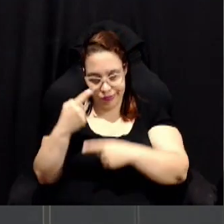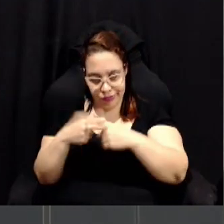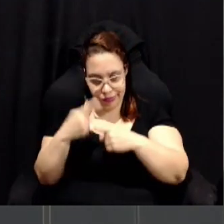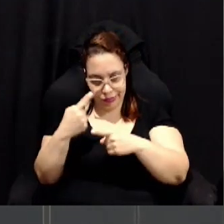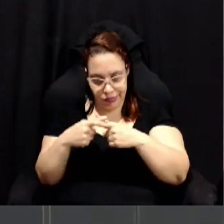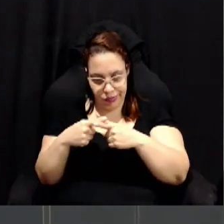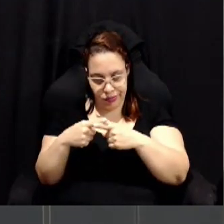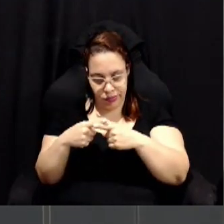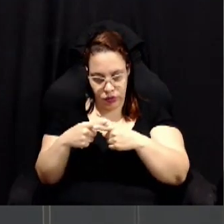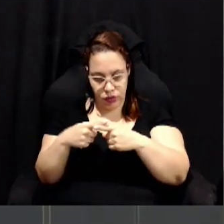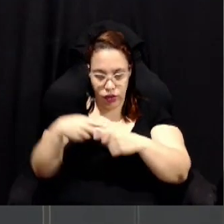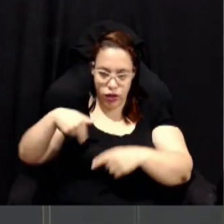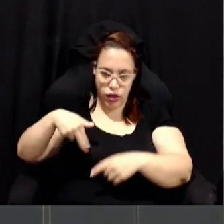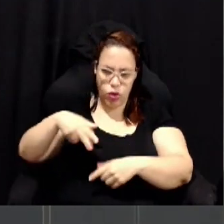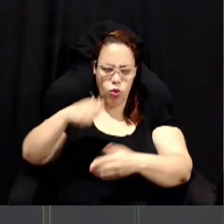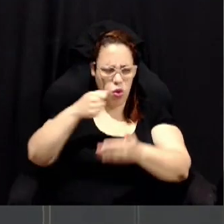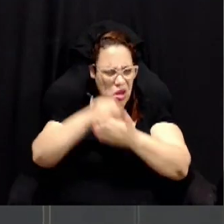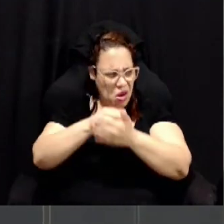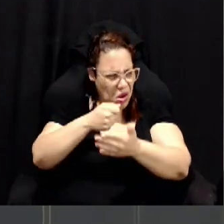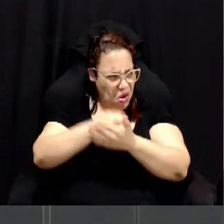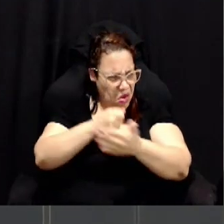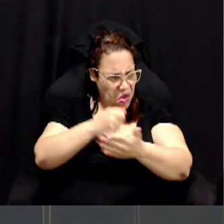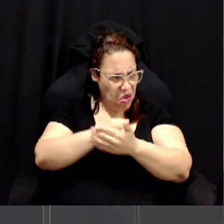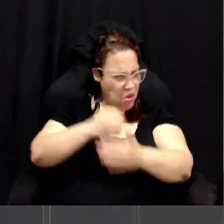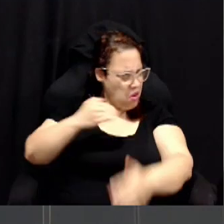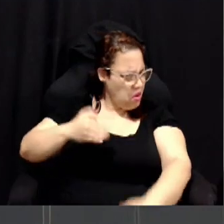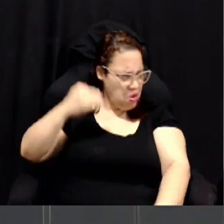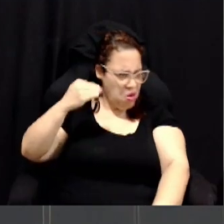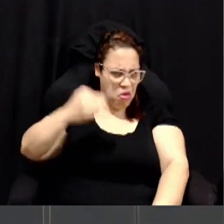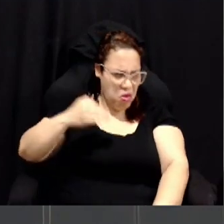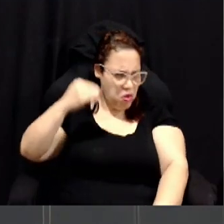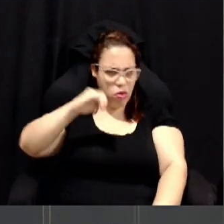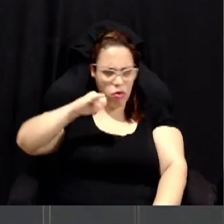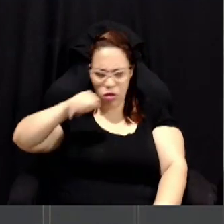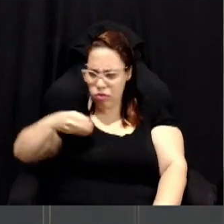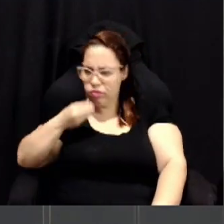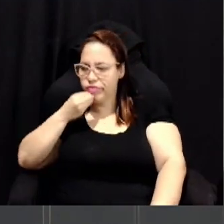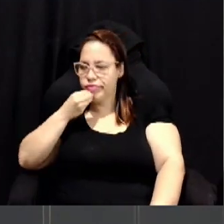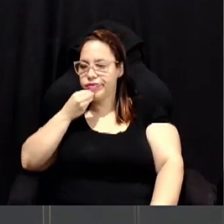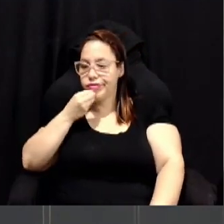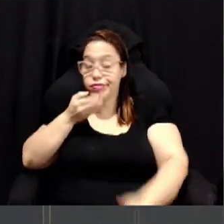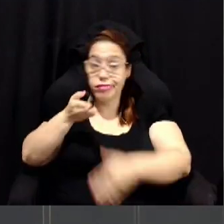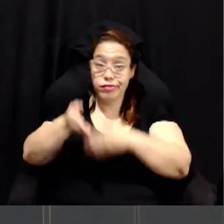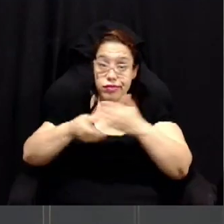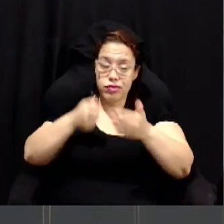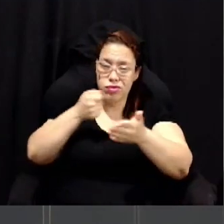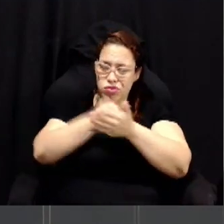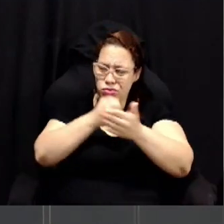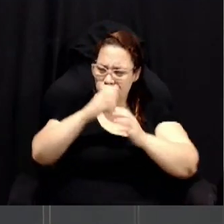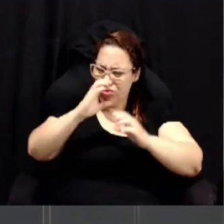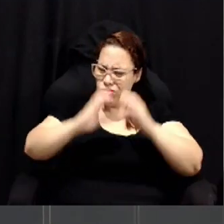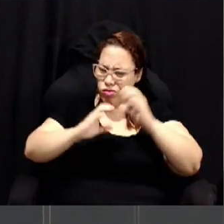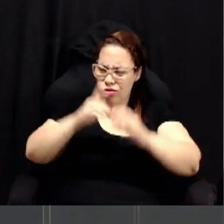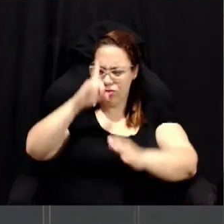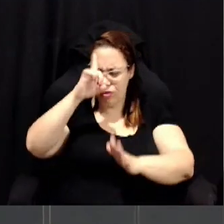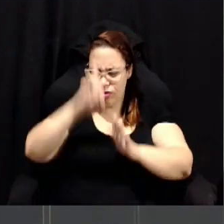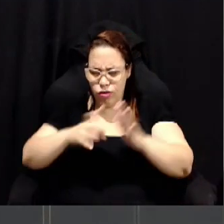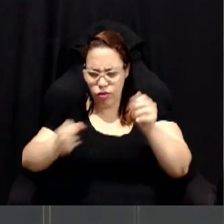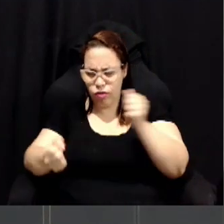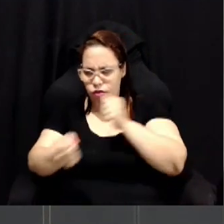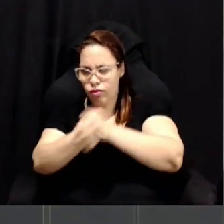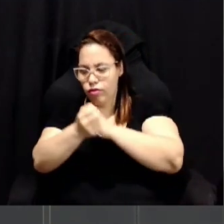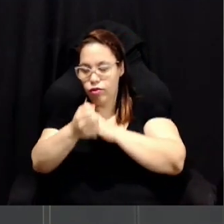atrás, luta e vai cavando essas oportunidades, as condições, brigando para ter esses direitos garantidos. O que